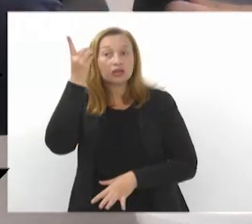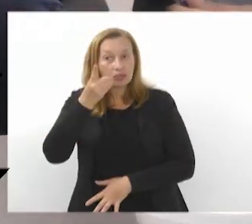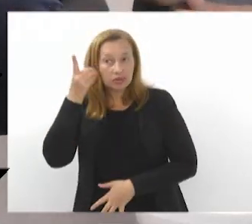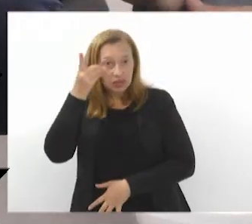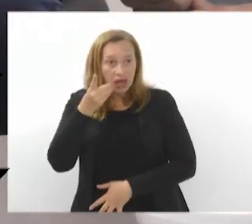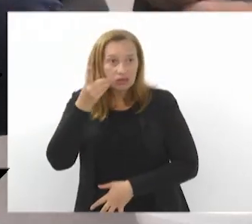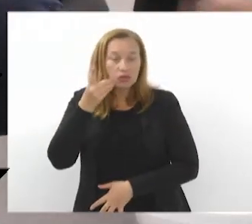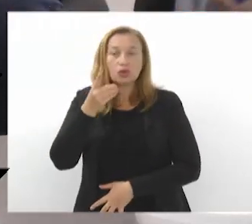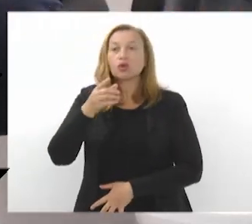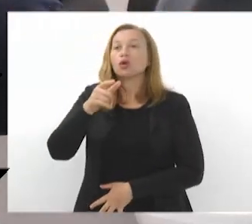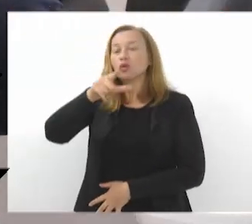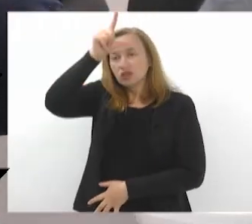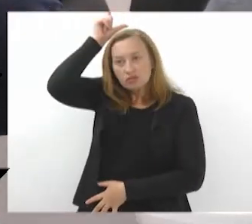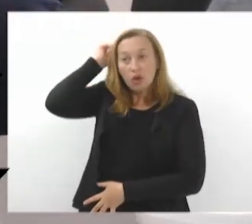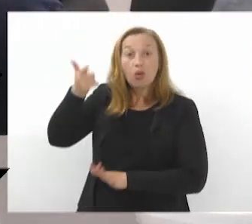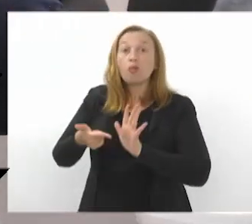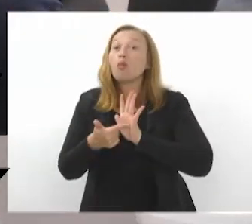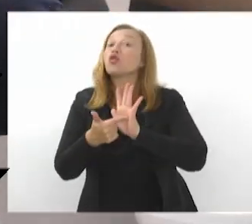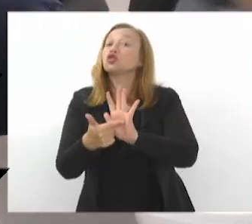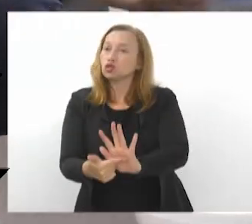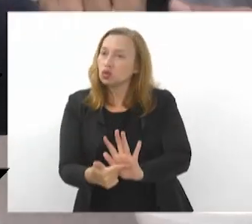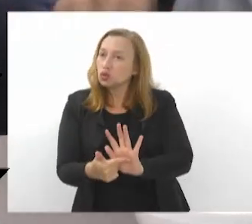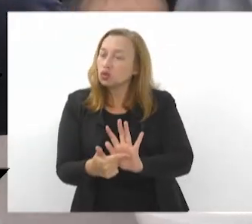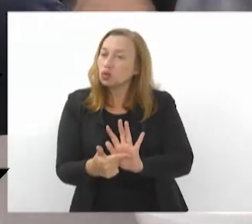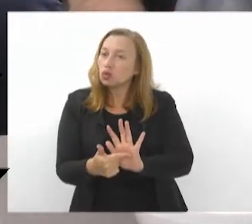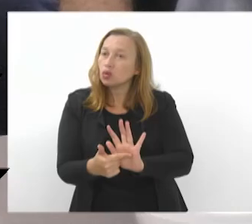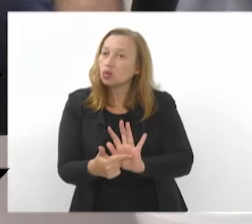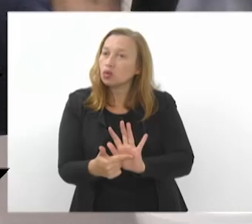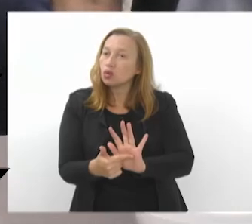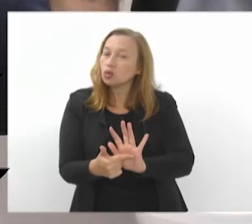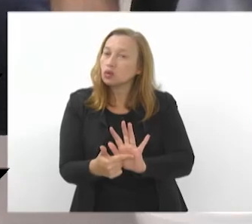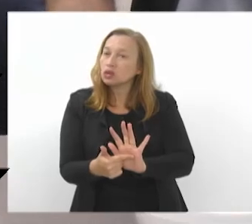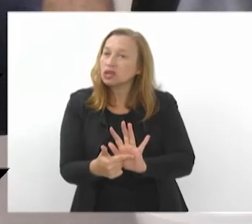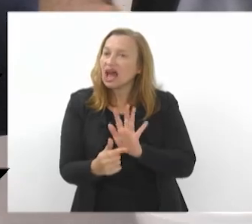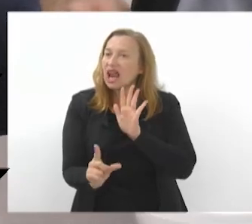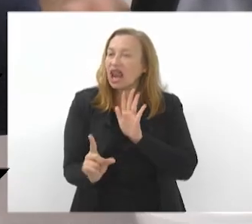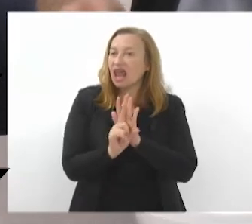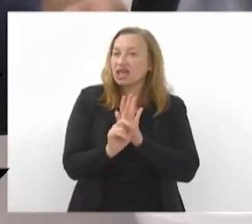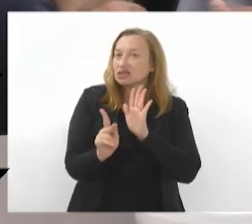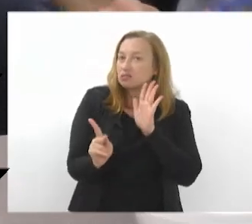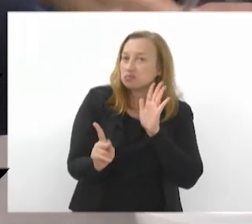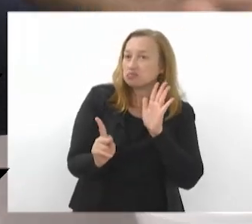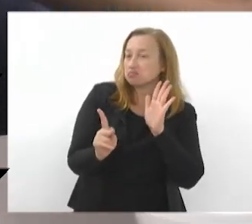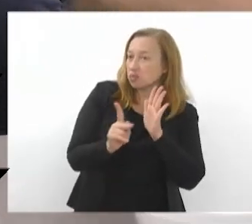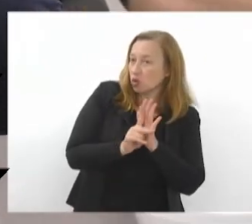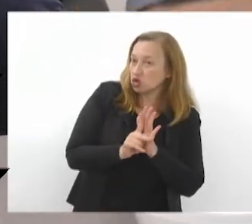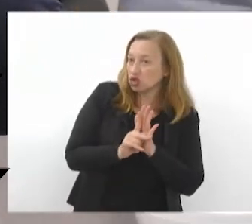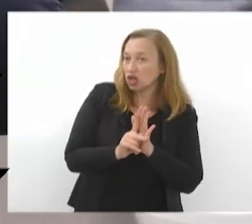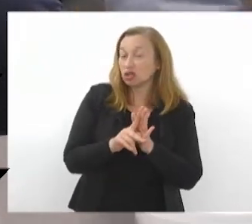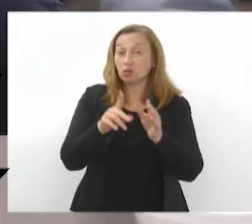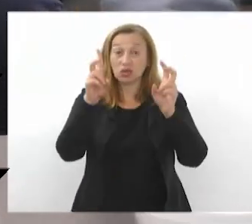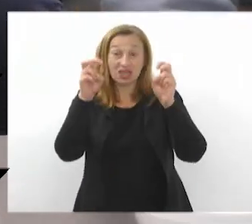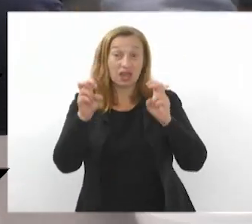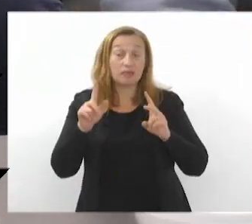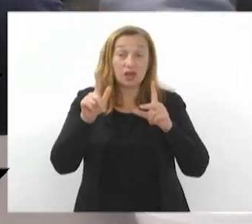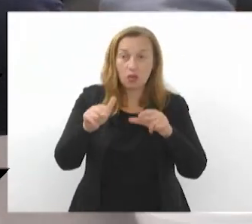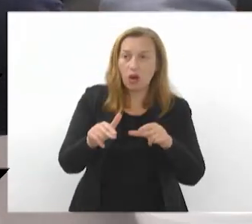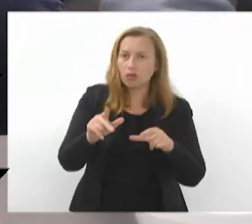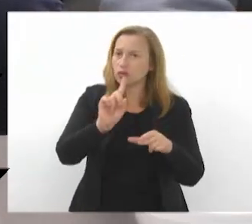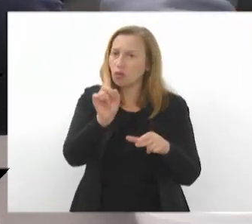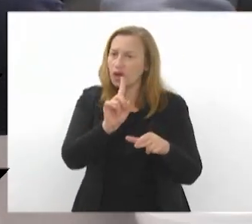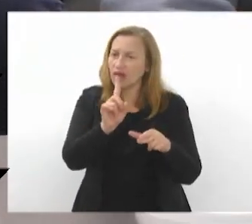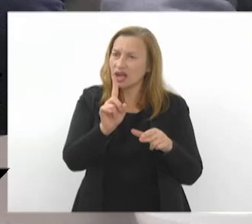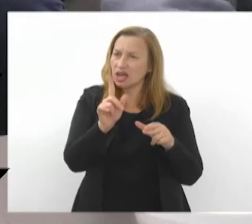Paulo mostrou que leis e projetos sobre o mesmo tema não eram